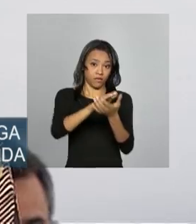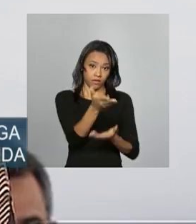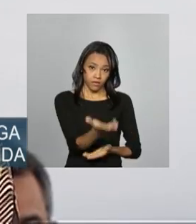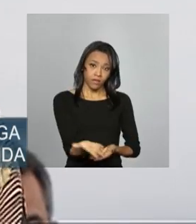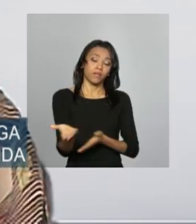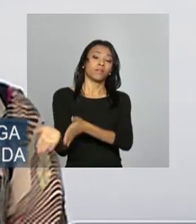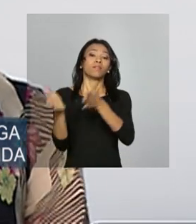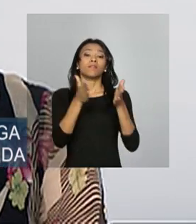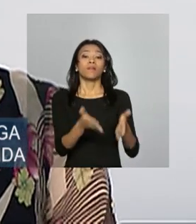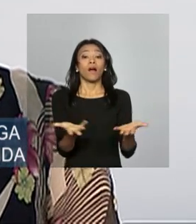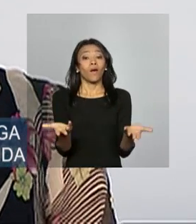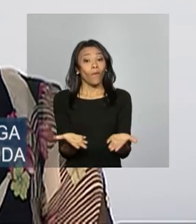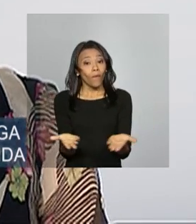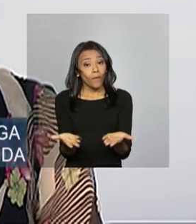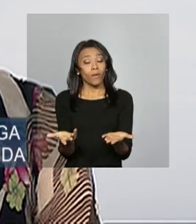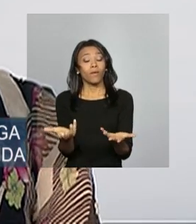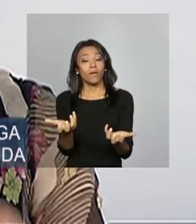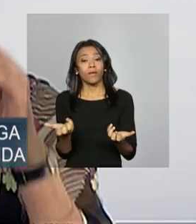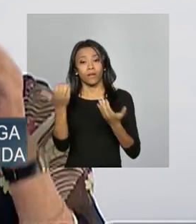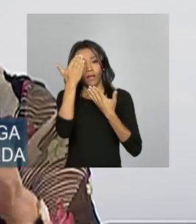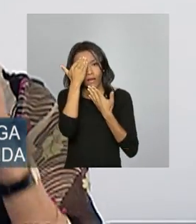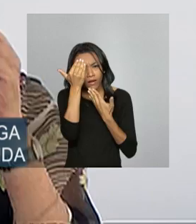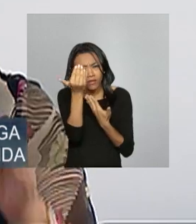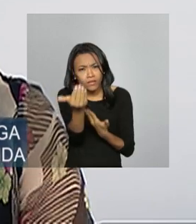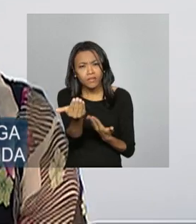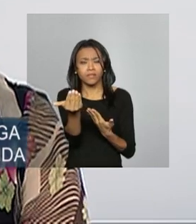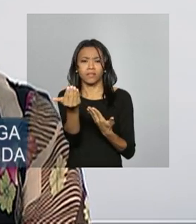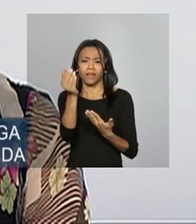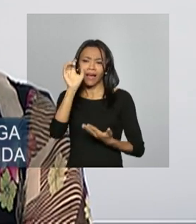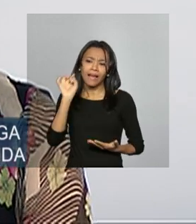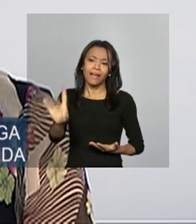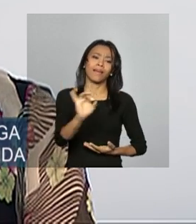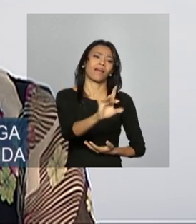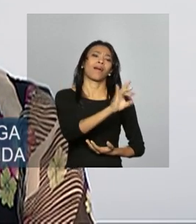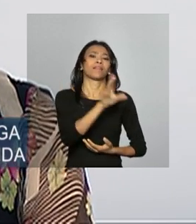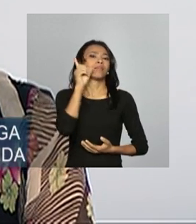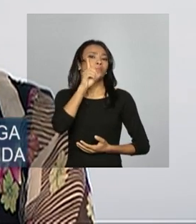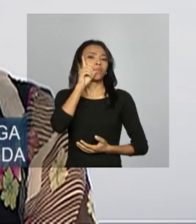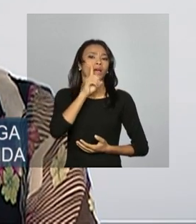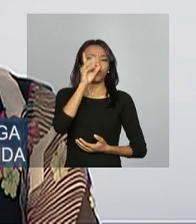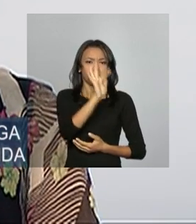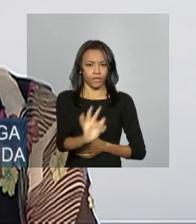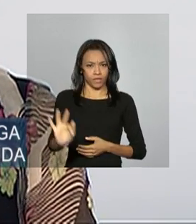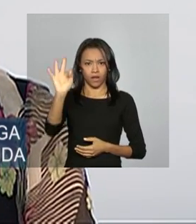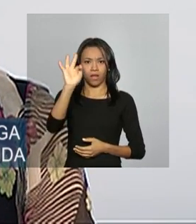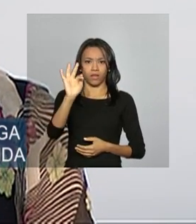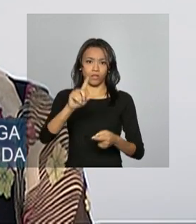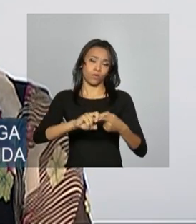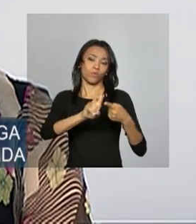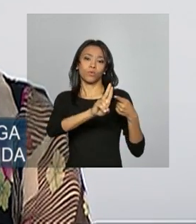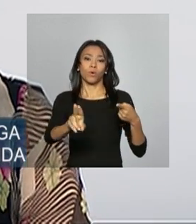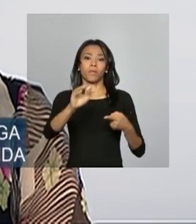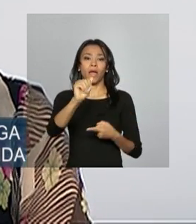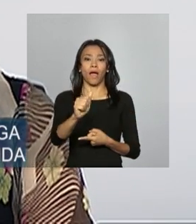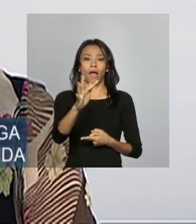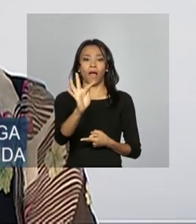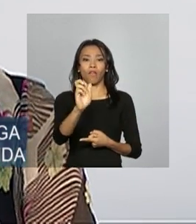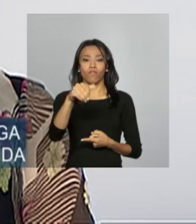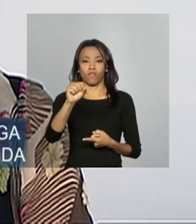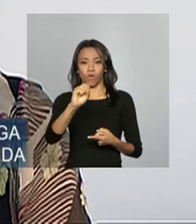Agora, eu queria agradecer a cada um dos deputados federais, ao Afonso